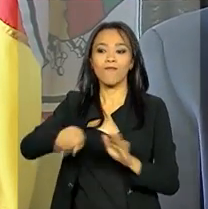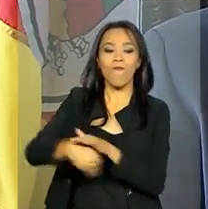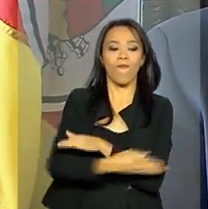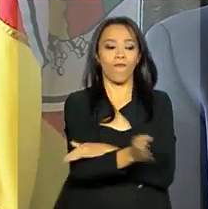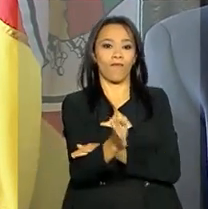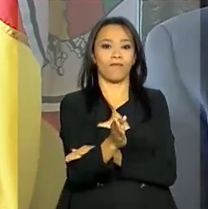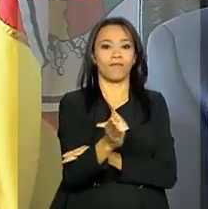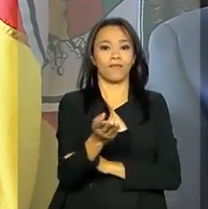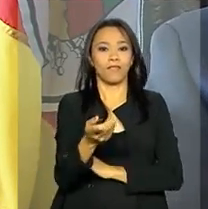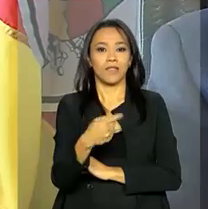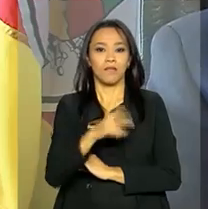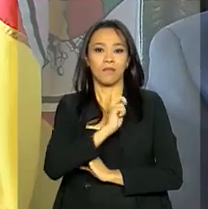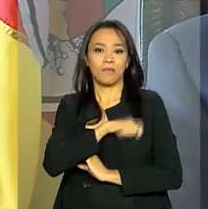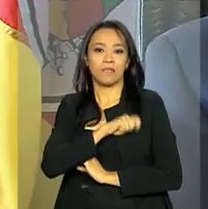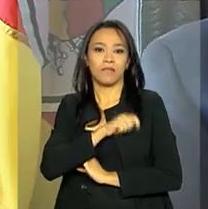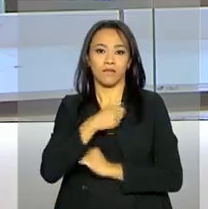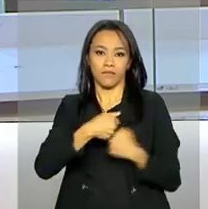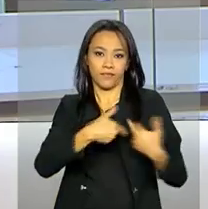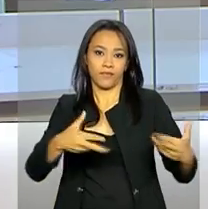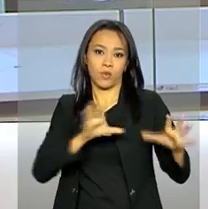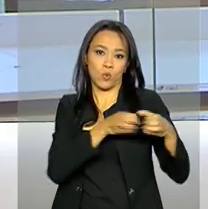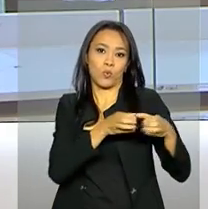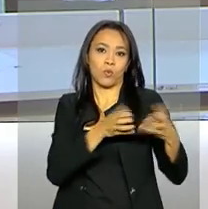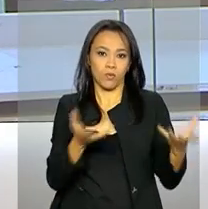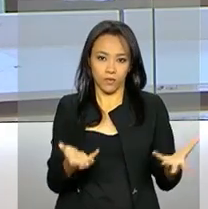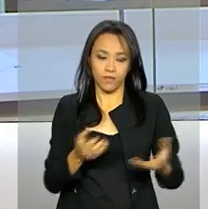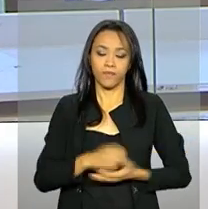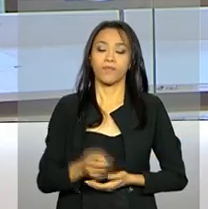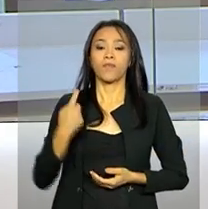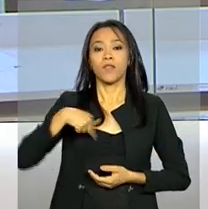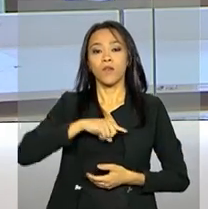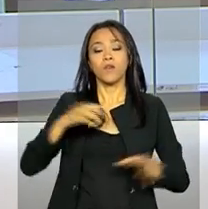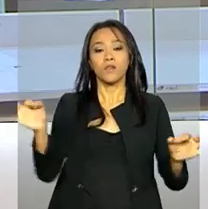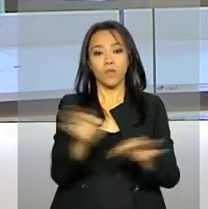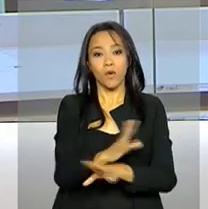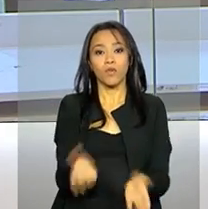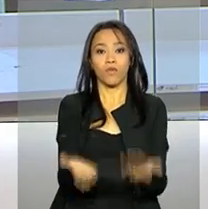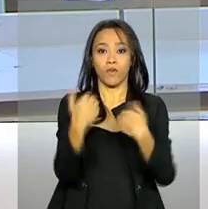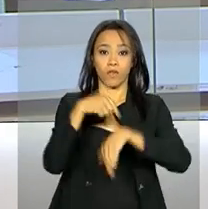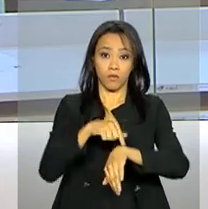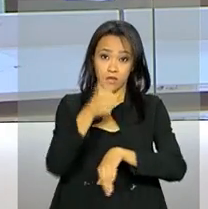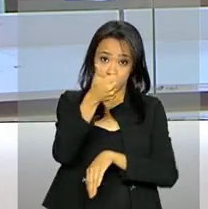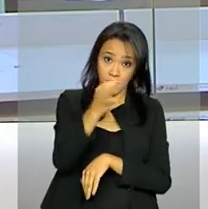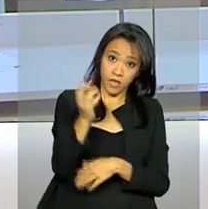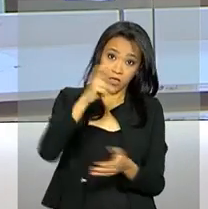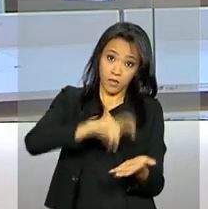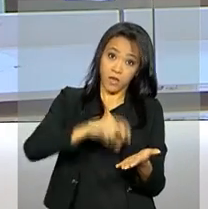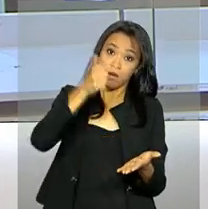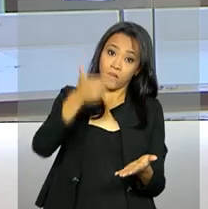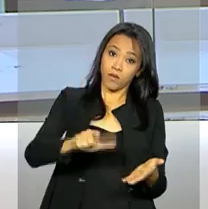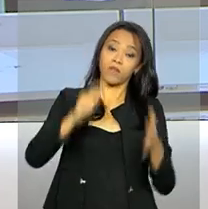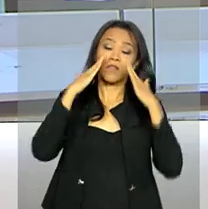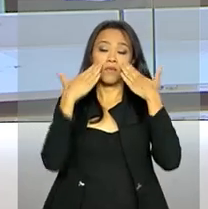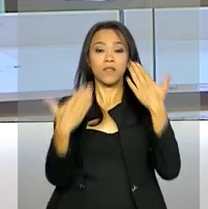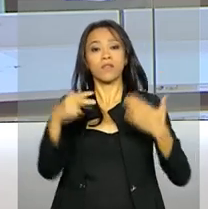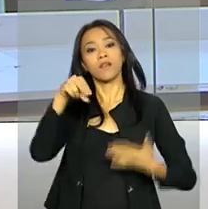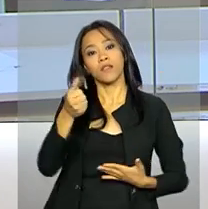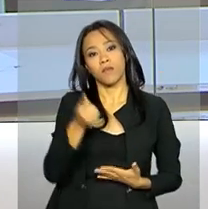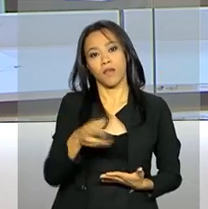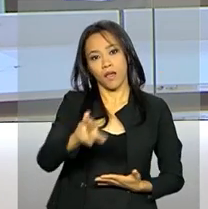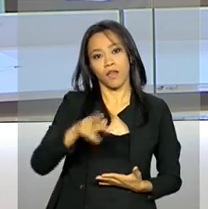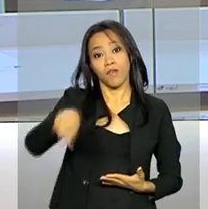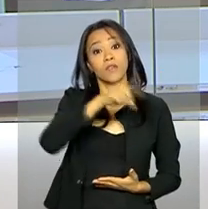para quadrilhas organizadas. Nós ficamos por aqui, voltamos às 10 da manhã na próxima edição do Repórter